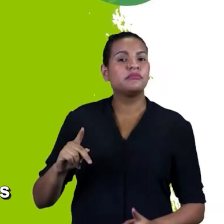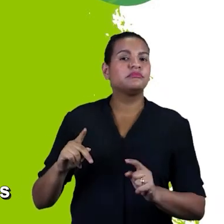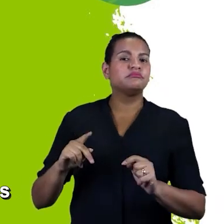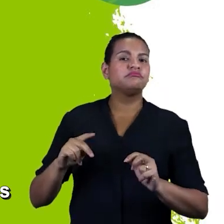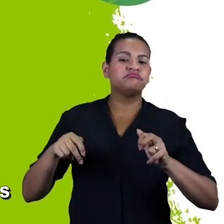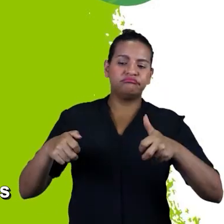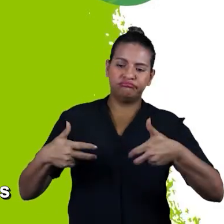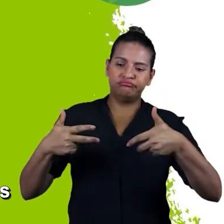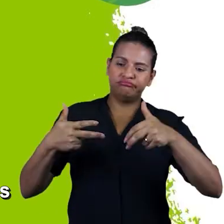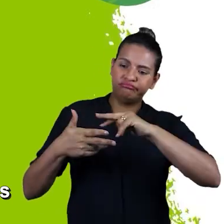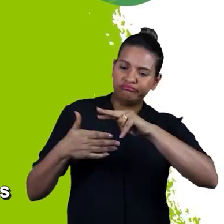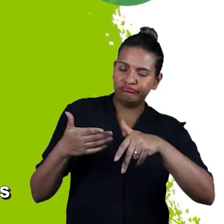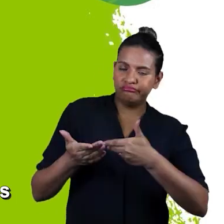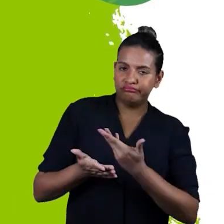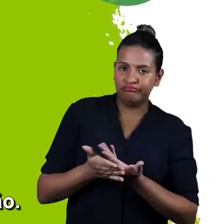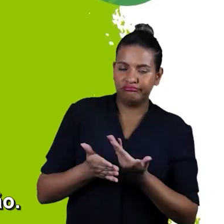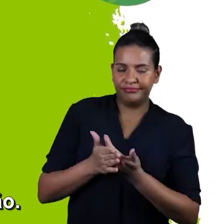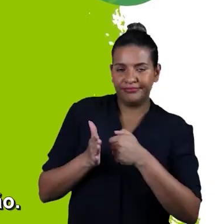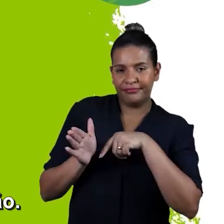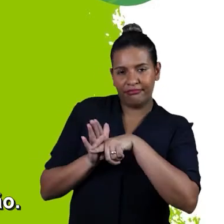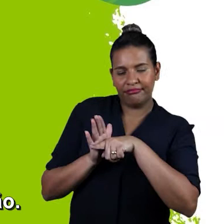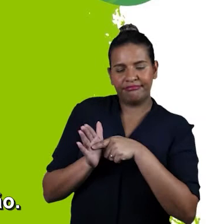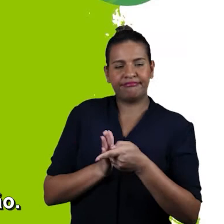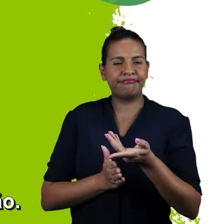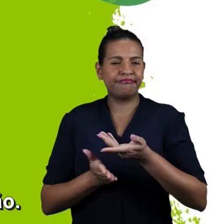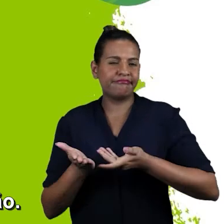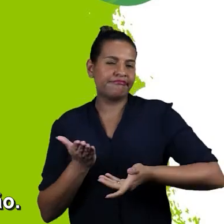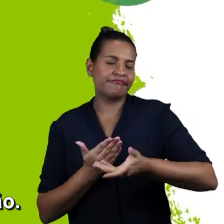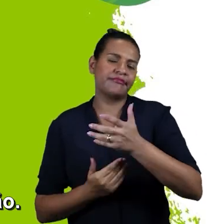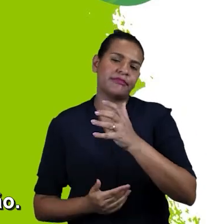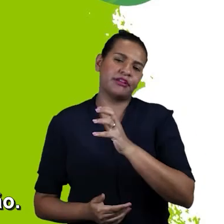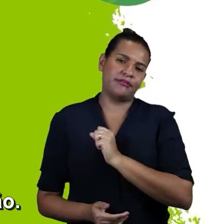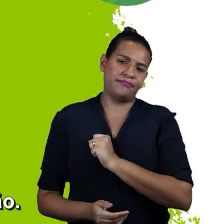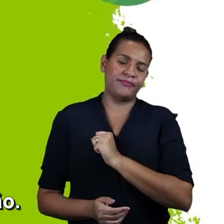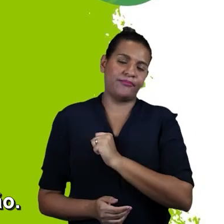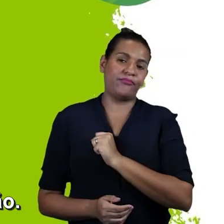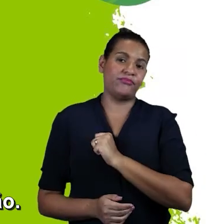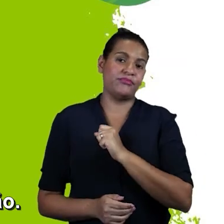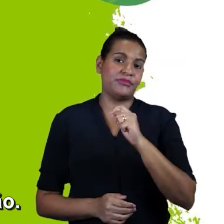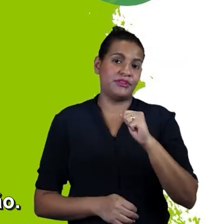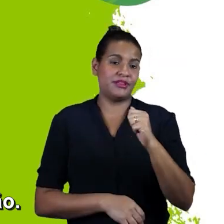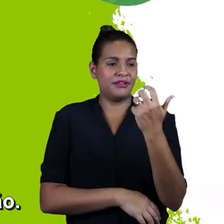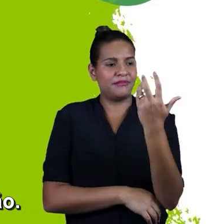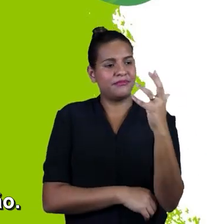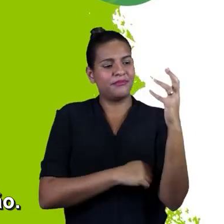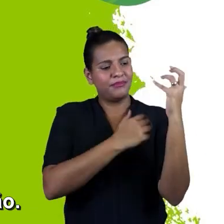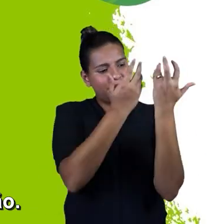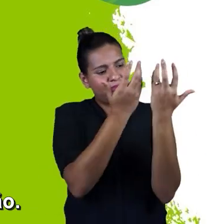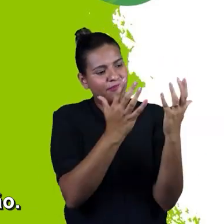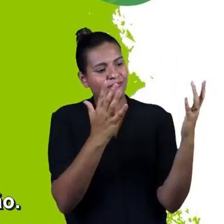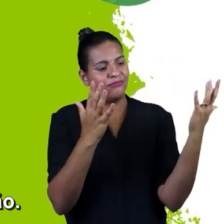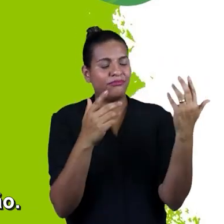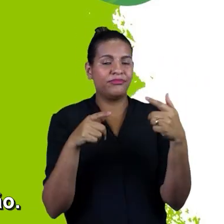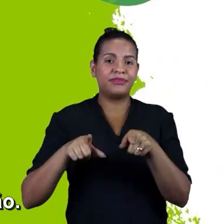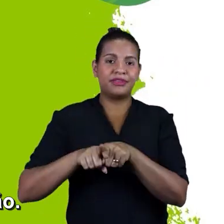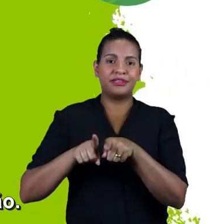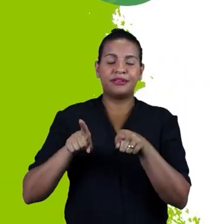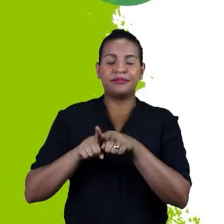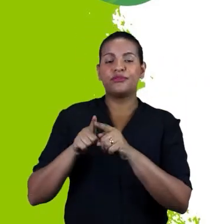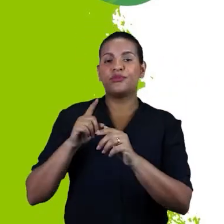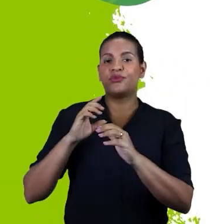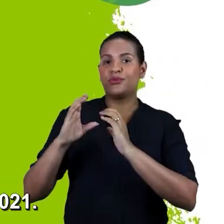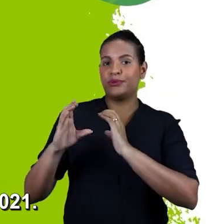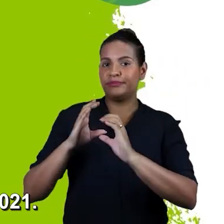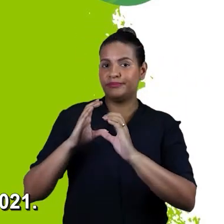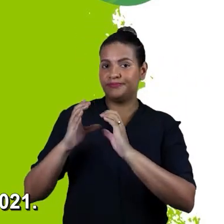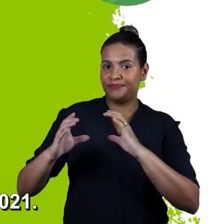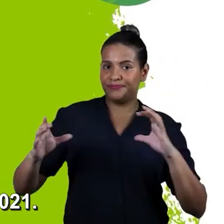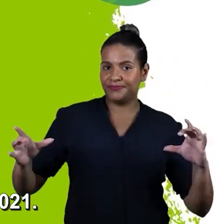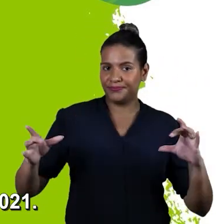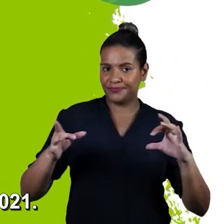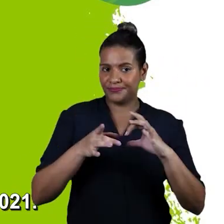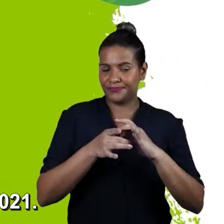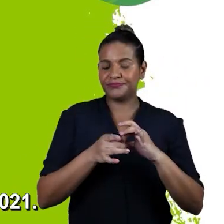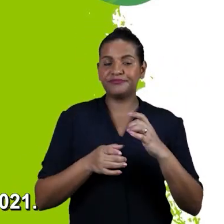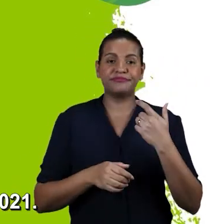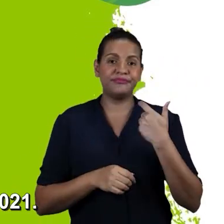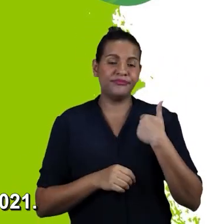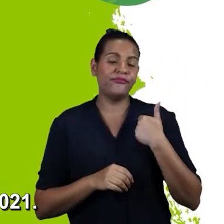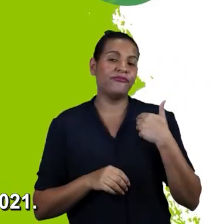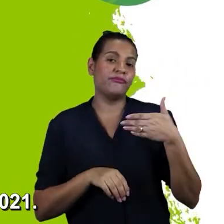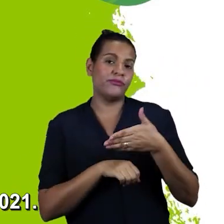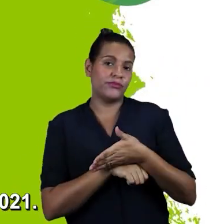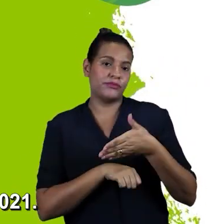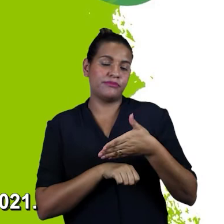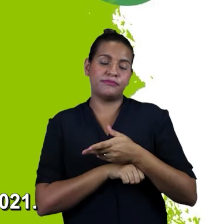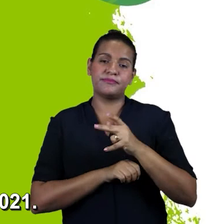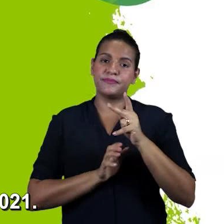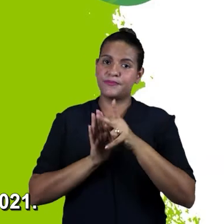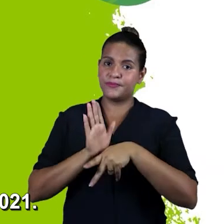sou apaixonada pelas relações que podem ser criadas entre meio ambiente e educomunicação. Faço parte do